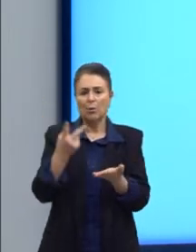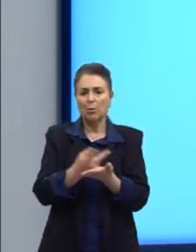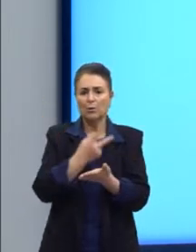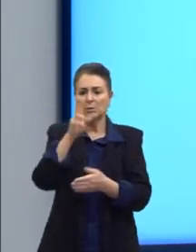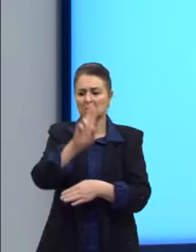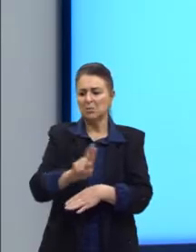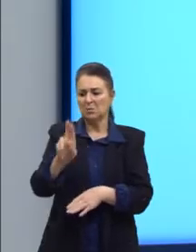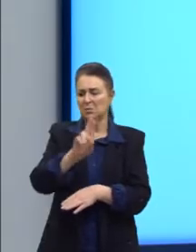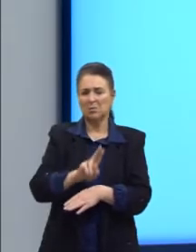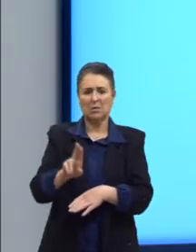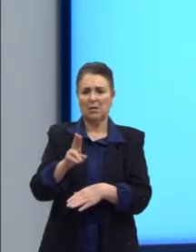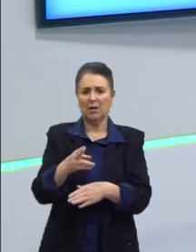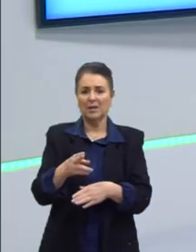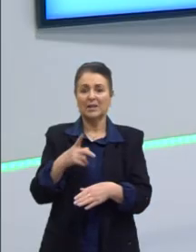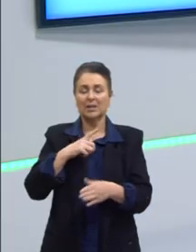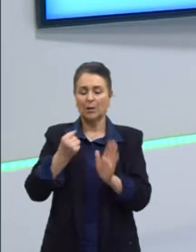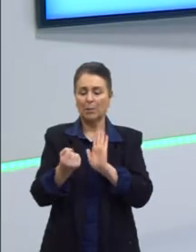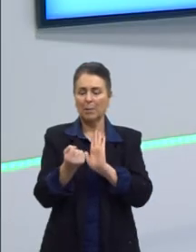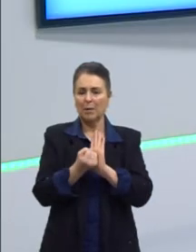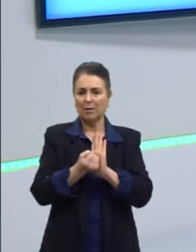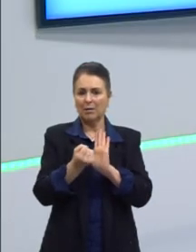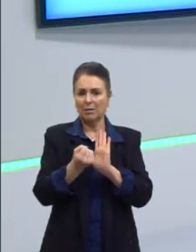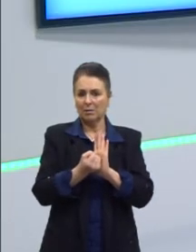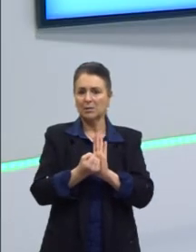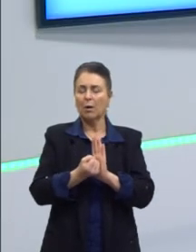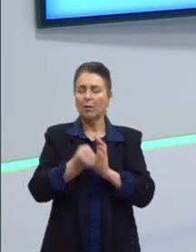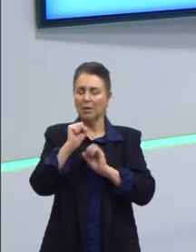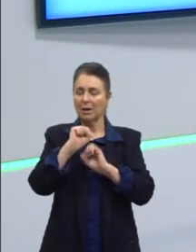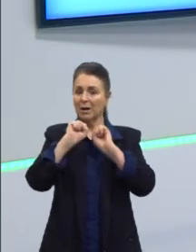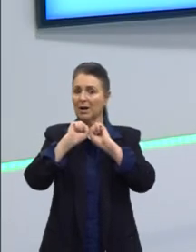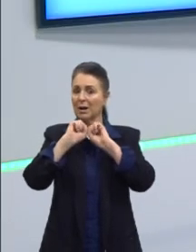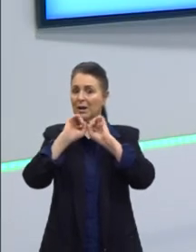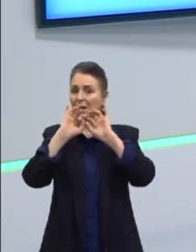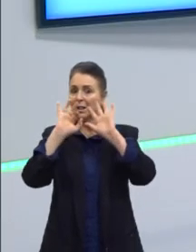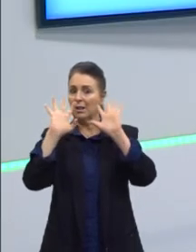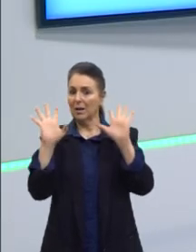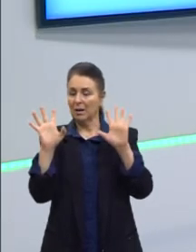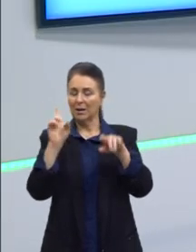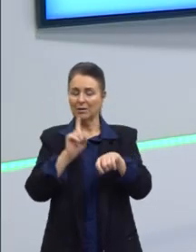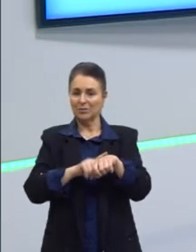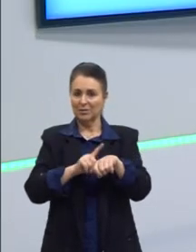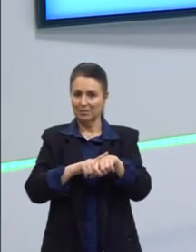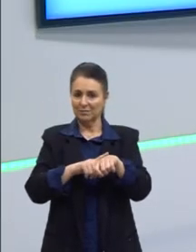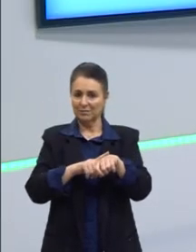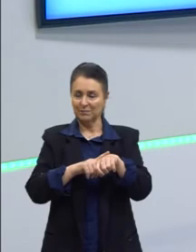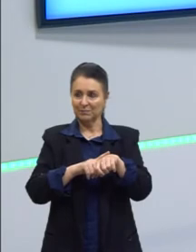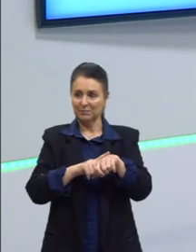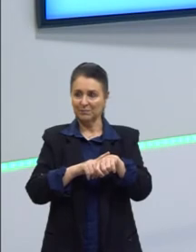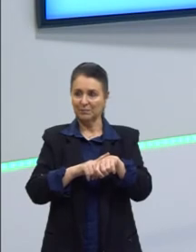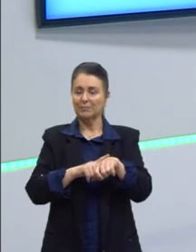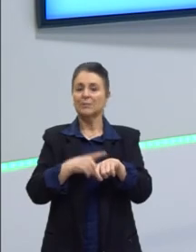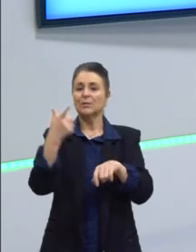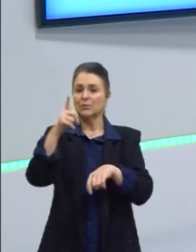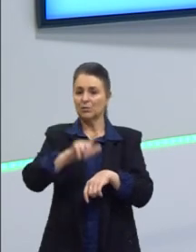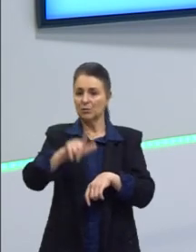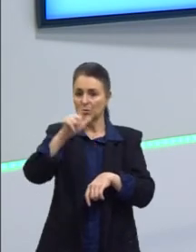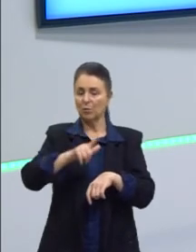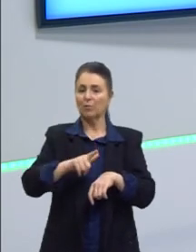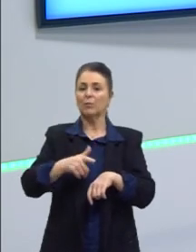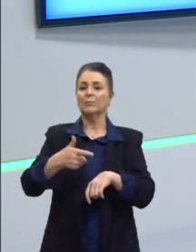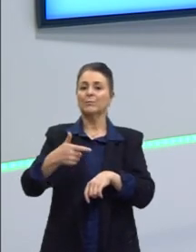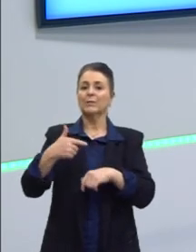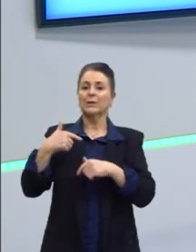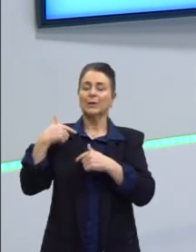que são usuais é uma marcação bem clara ali de tempo tá e de novo a